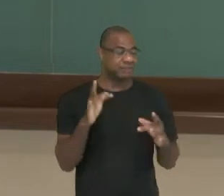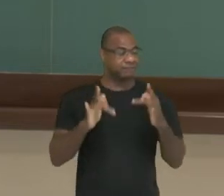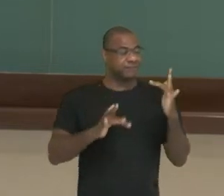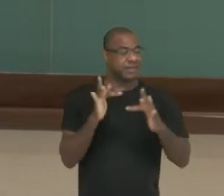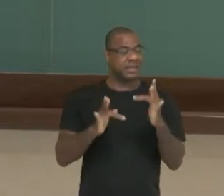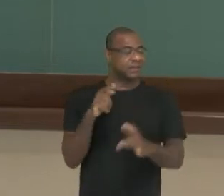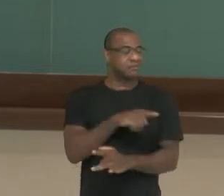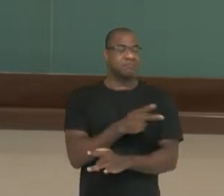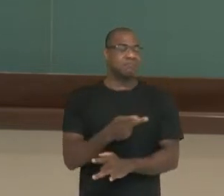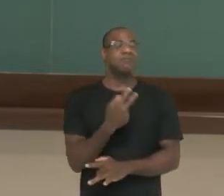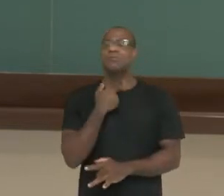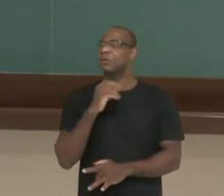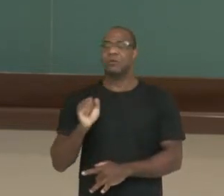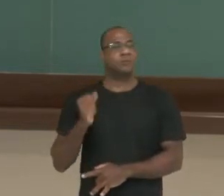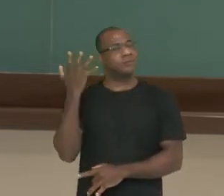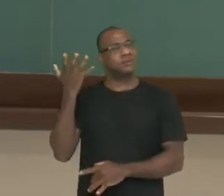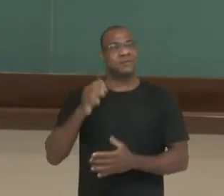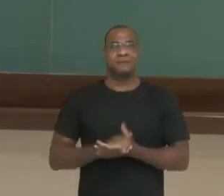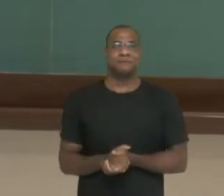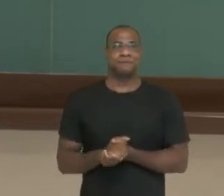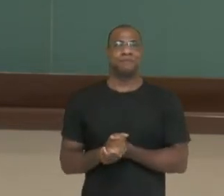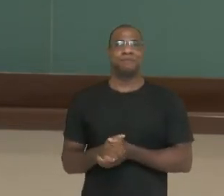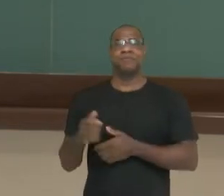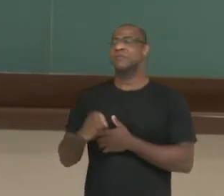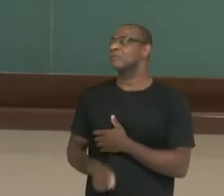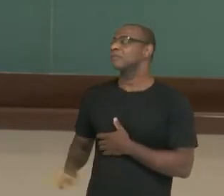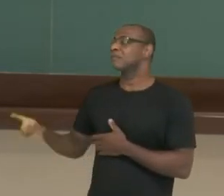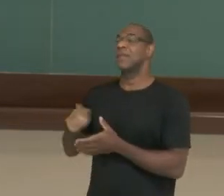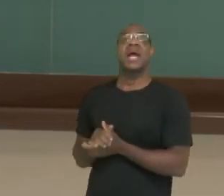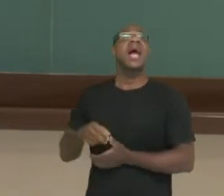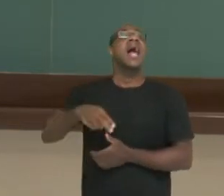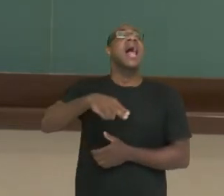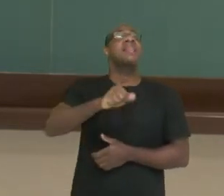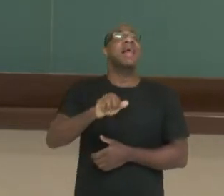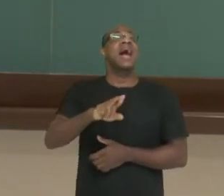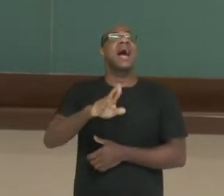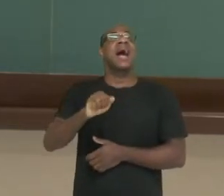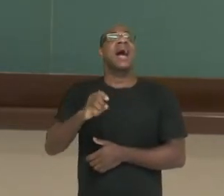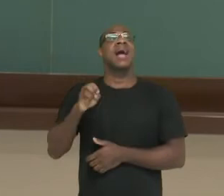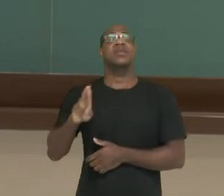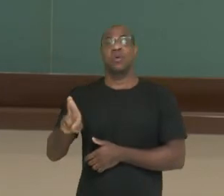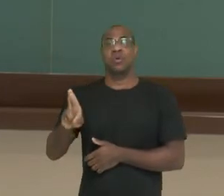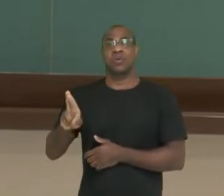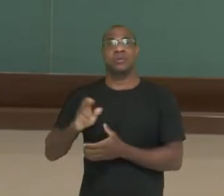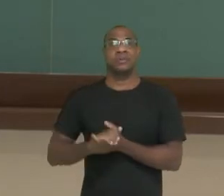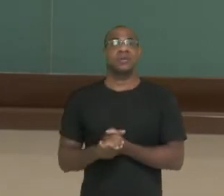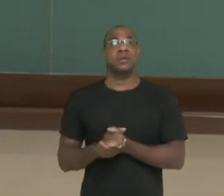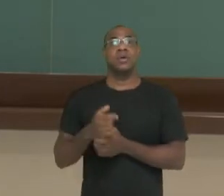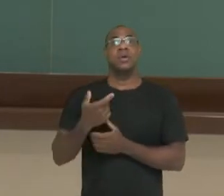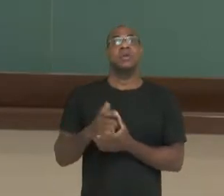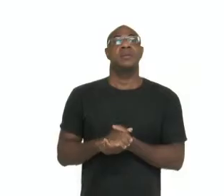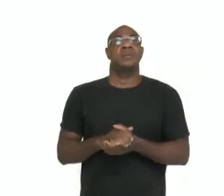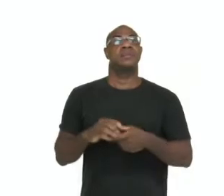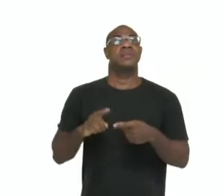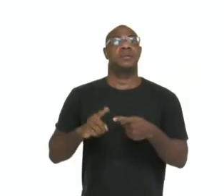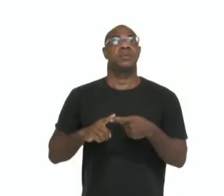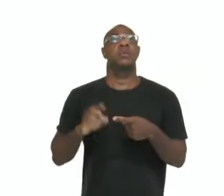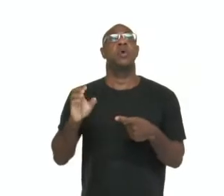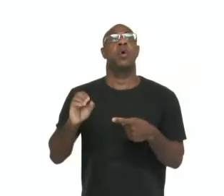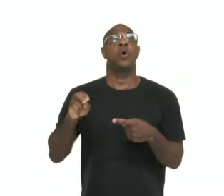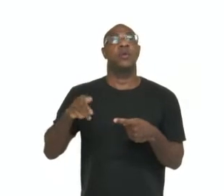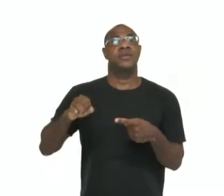Vários tipos de narrador, você reconhece os tipos de narrador? Então vamos ver que nós temos narrador onisciente,